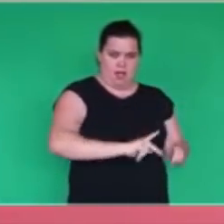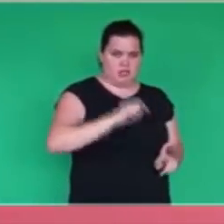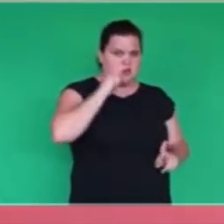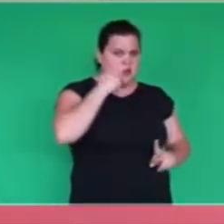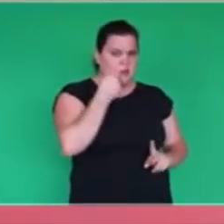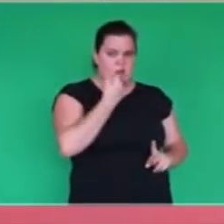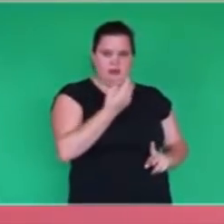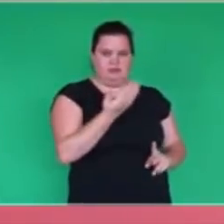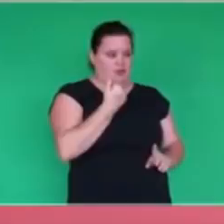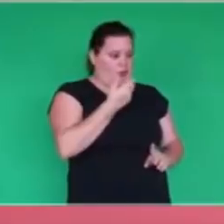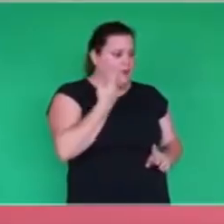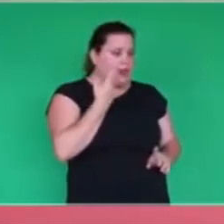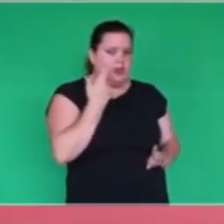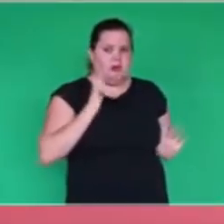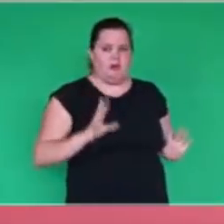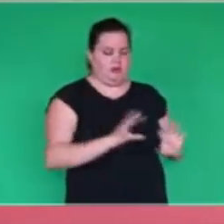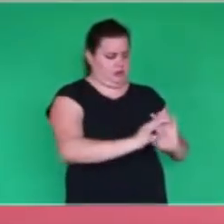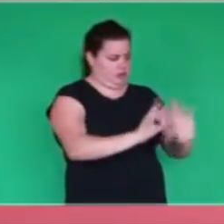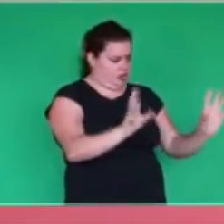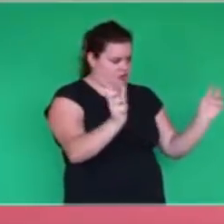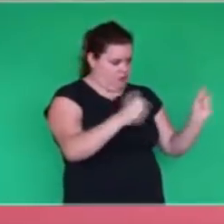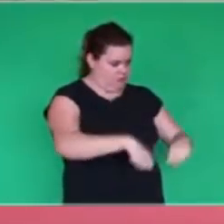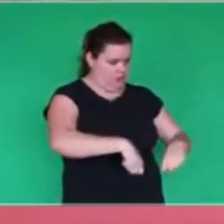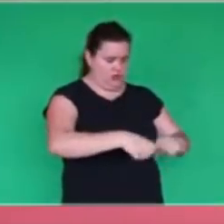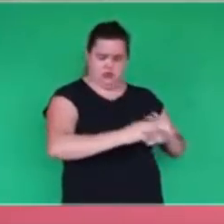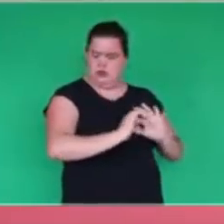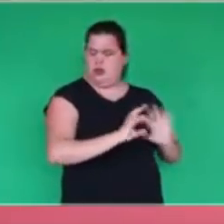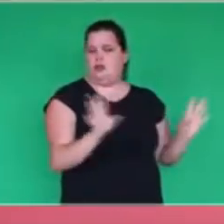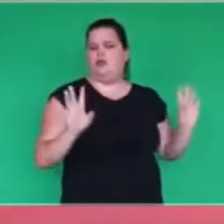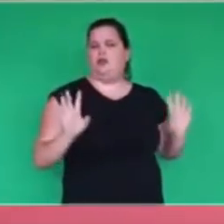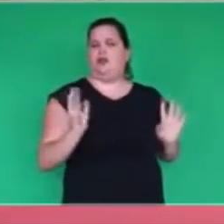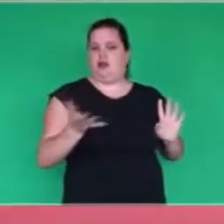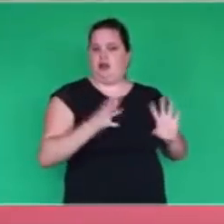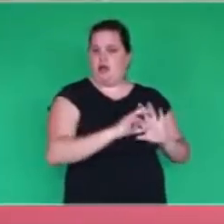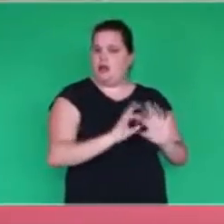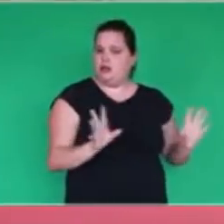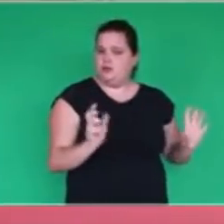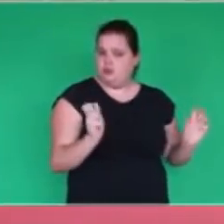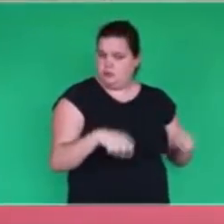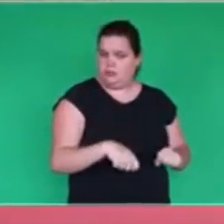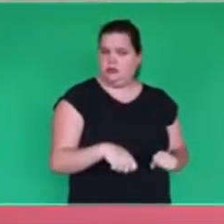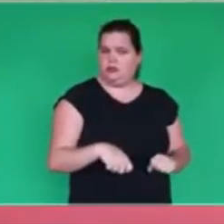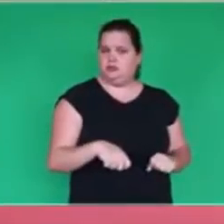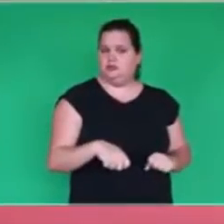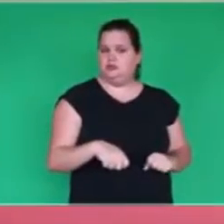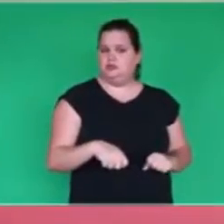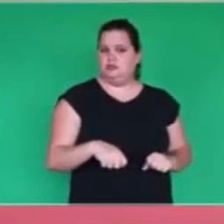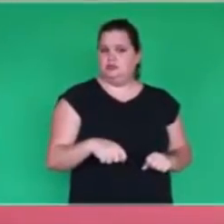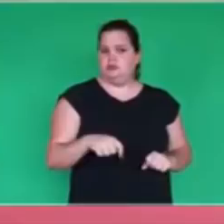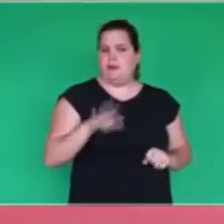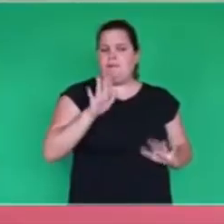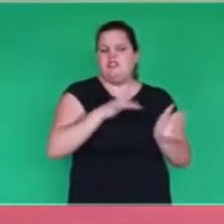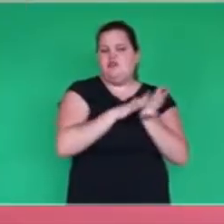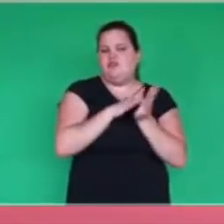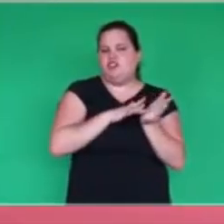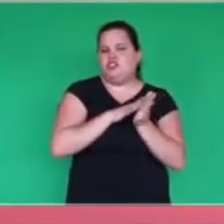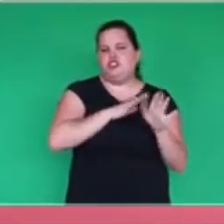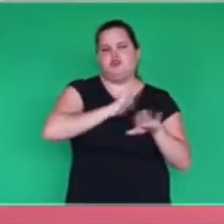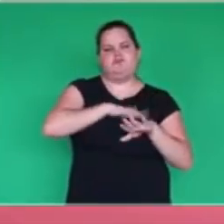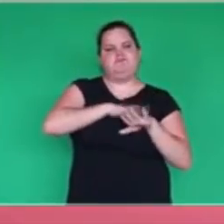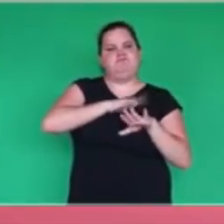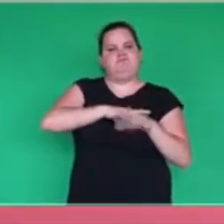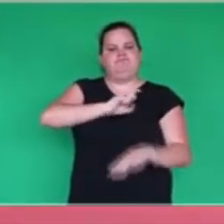e a libertinagem, que todo mundo quer. É isso, quer ser livre. Então, para fazer o que quer.